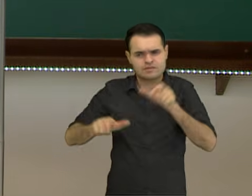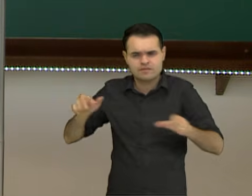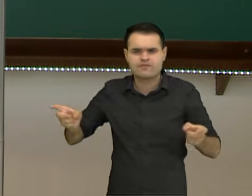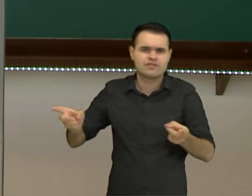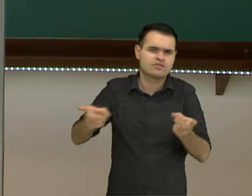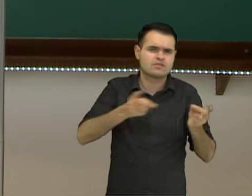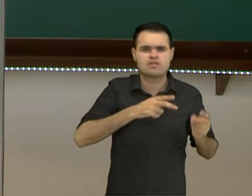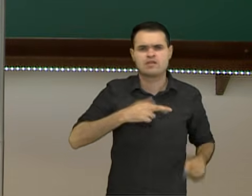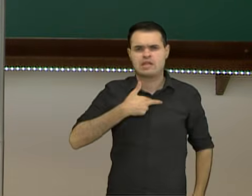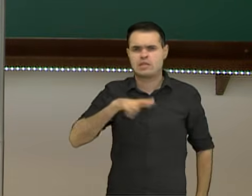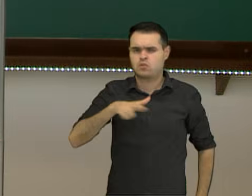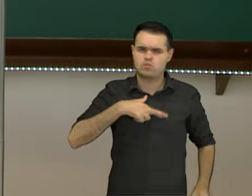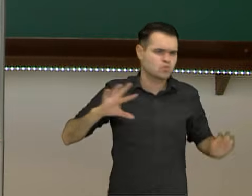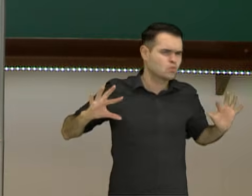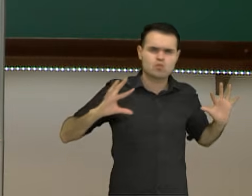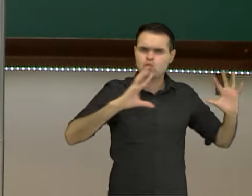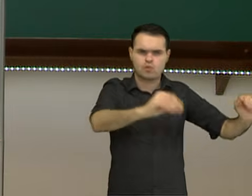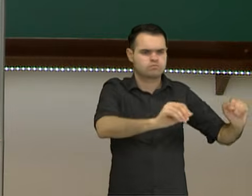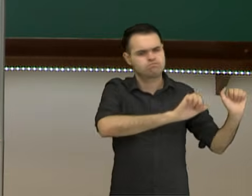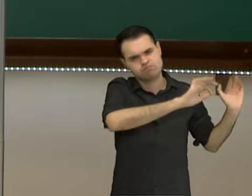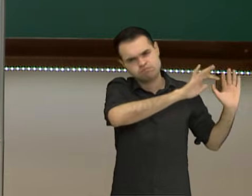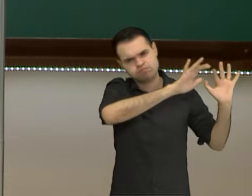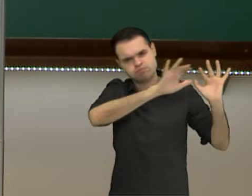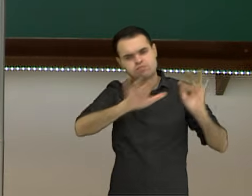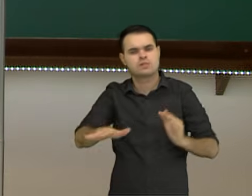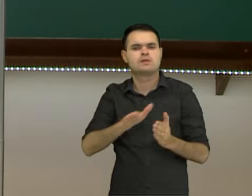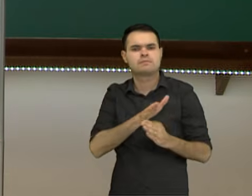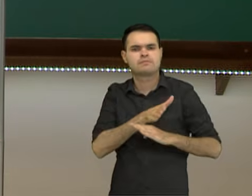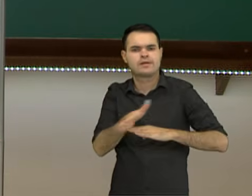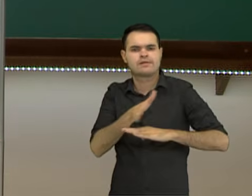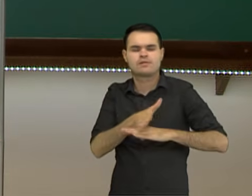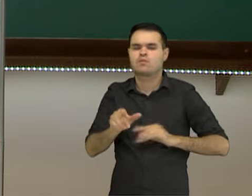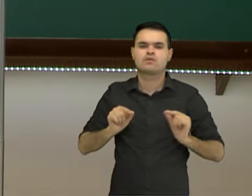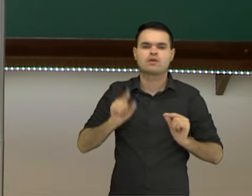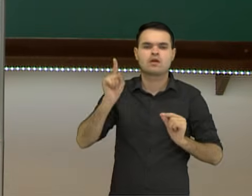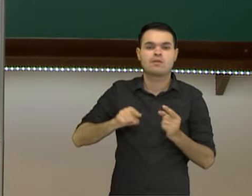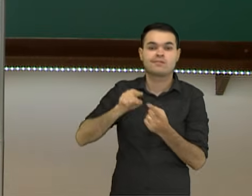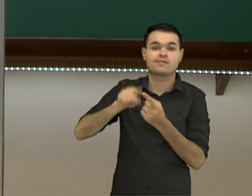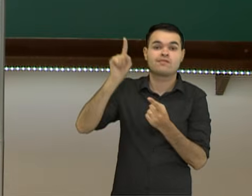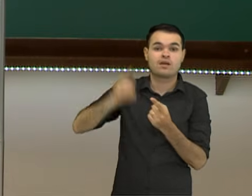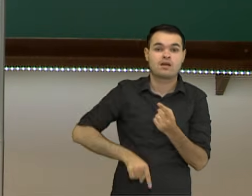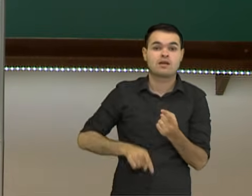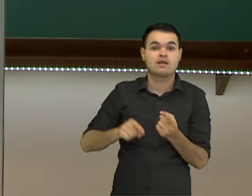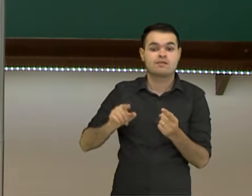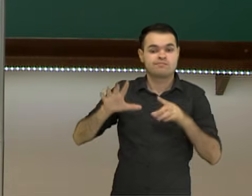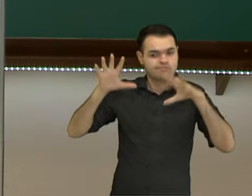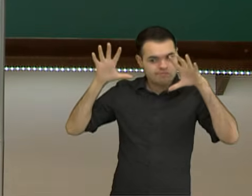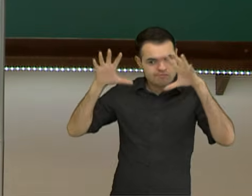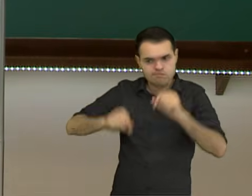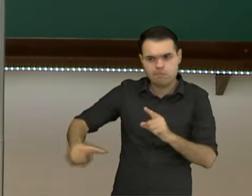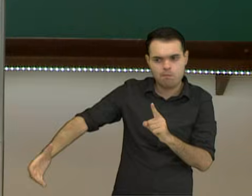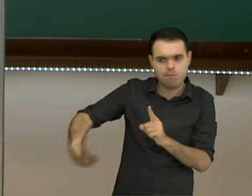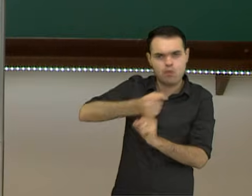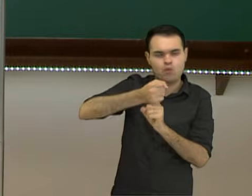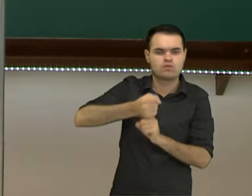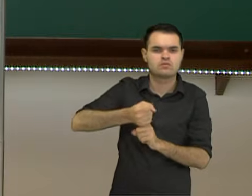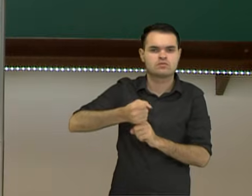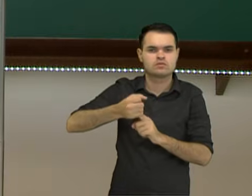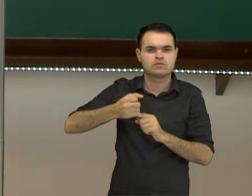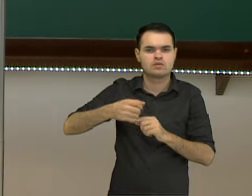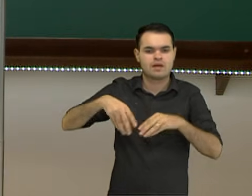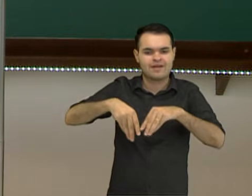né? As pessoas então participaram das cruzadas, que tinha como objetivo reconquistar a Terra